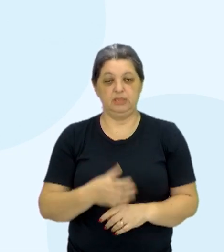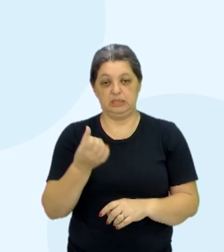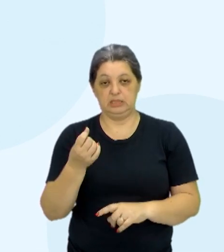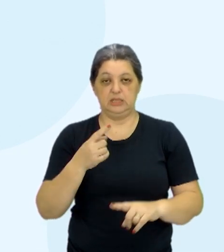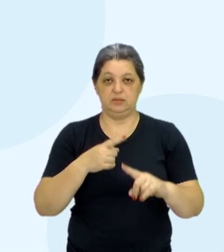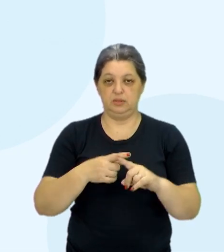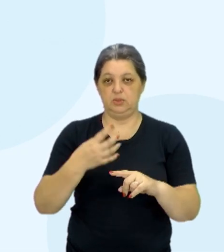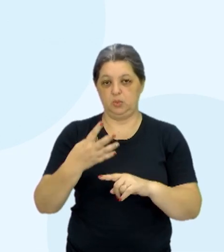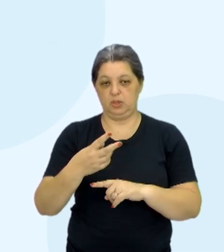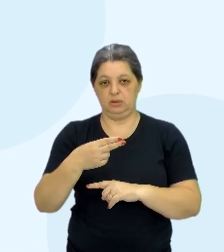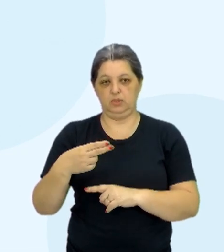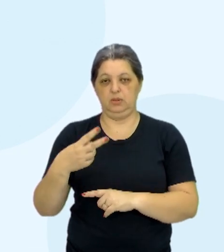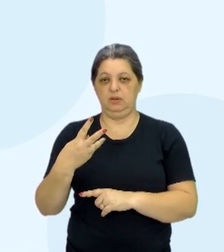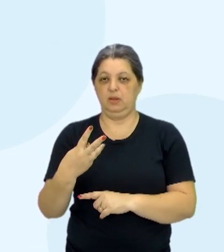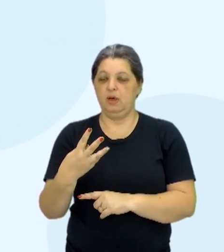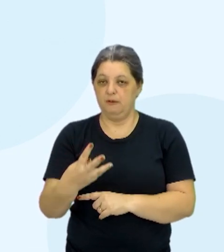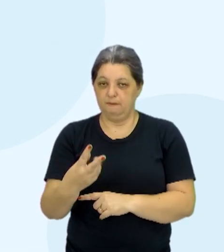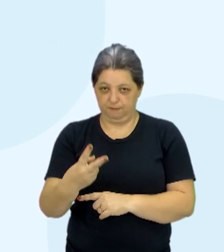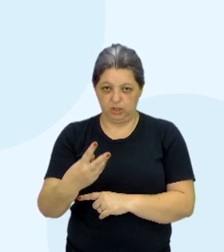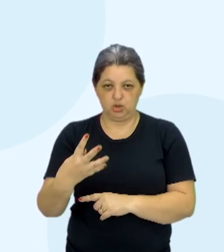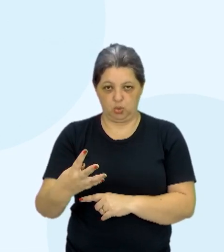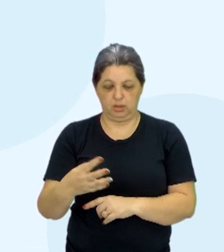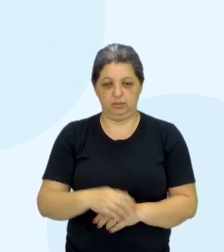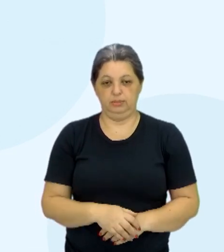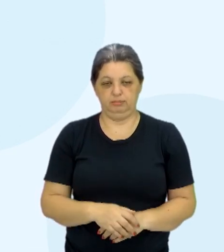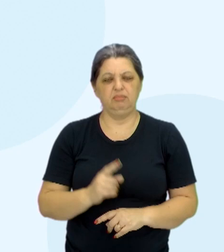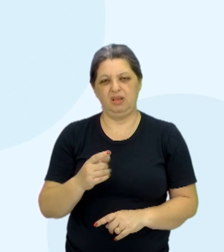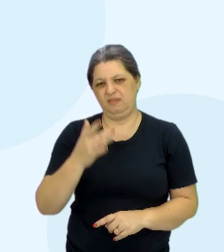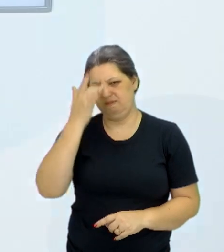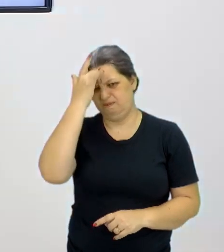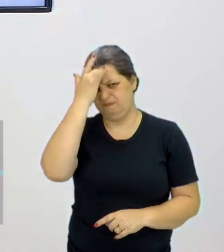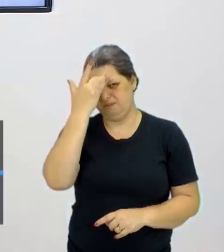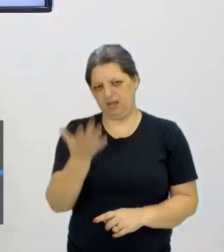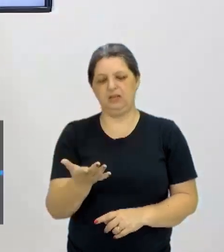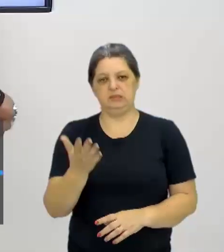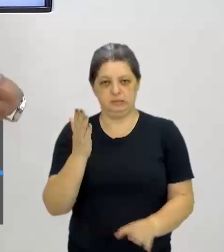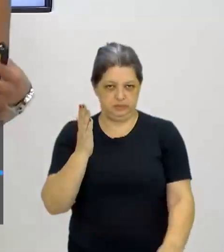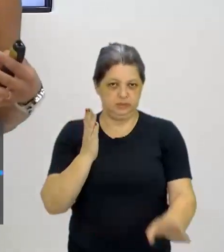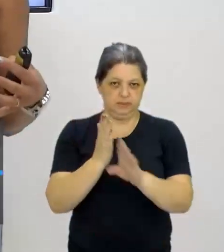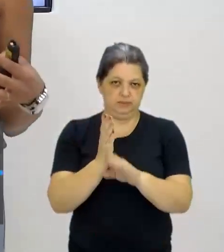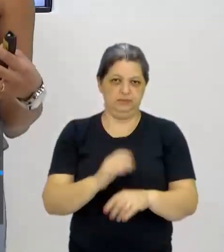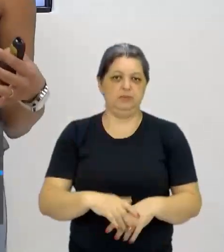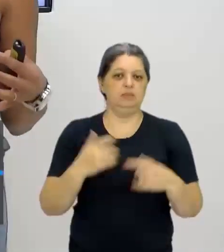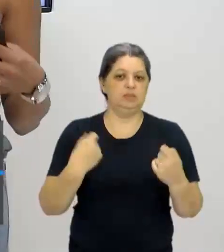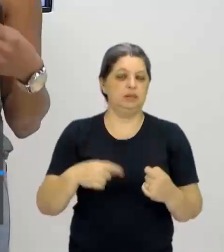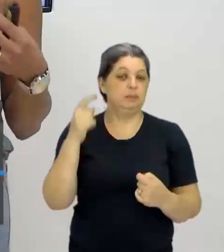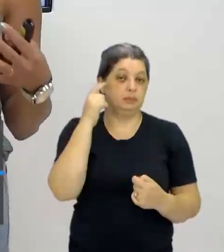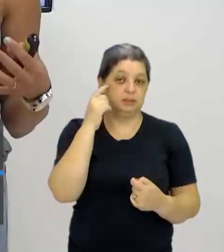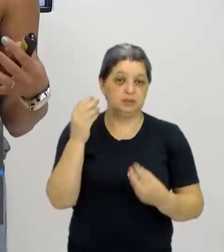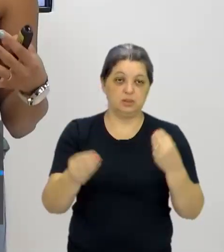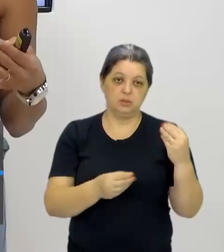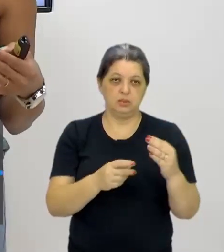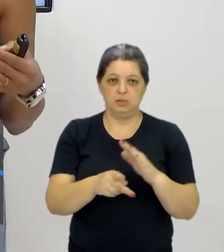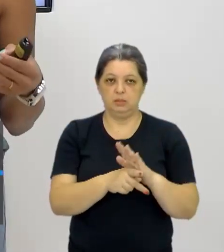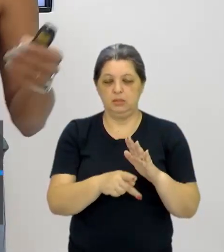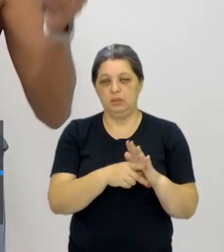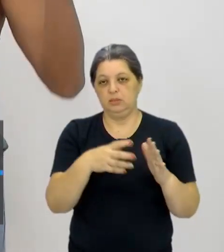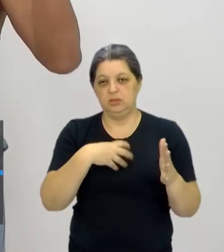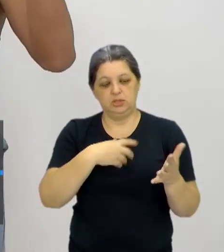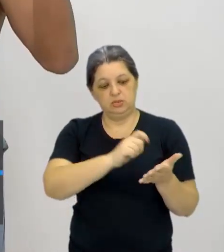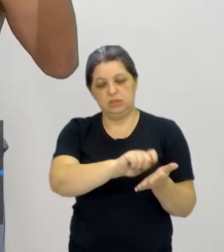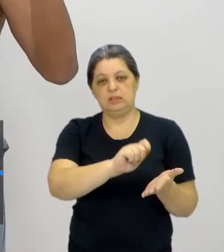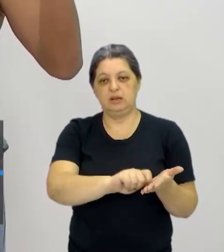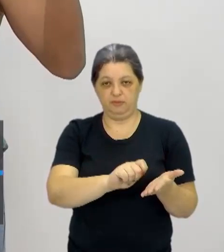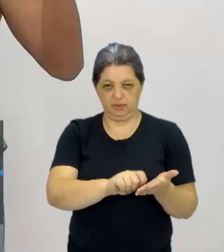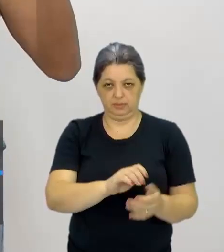4, 24. Exatamente. Boa? Sim. Muito bem, facinho então da gente descobrir, só tem que pensar aí nessa escrita, tá certo?